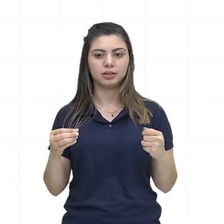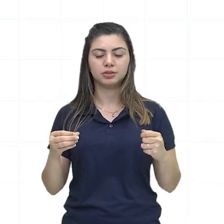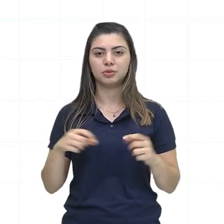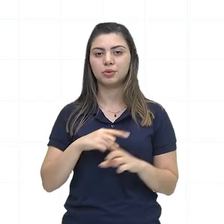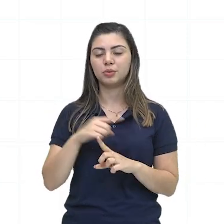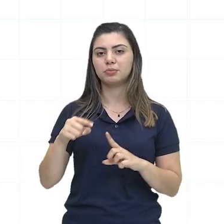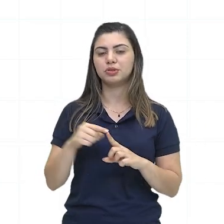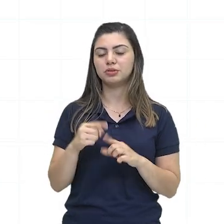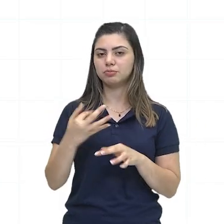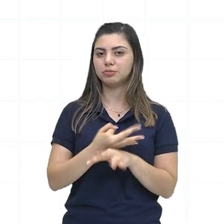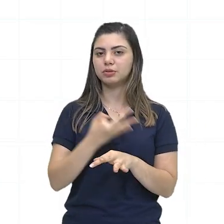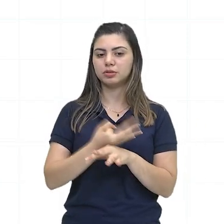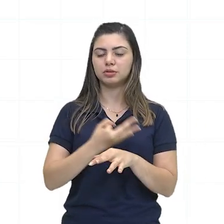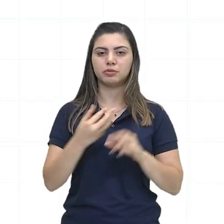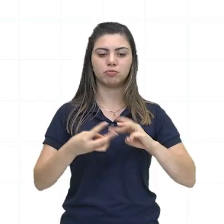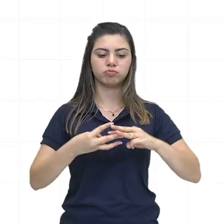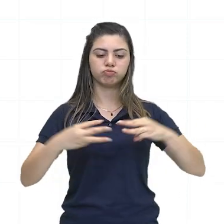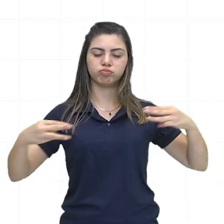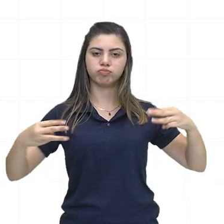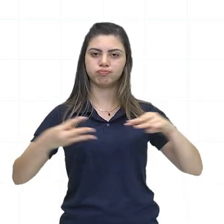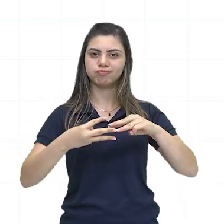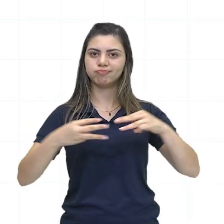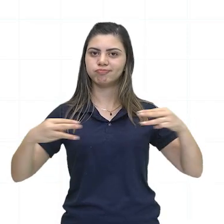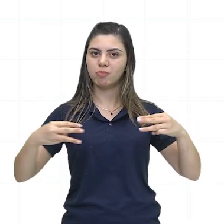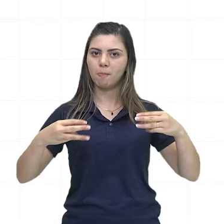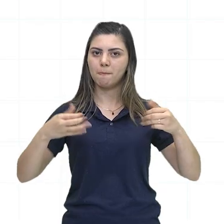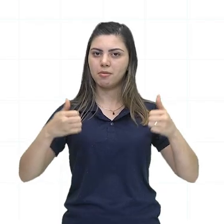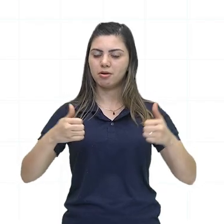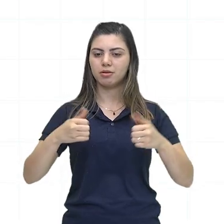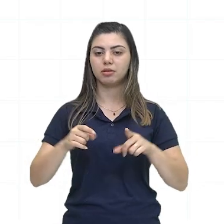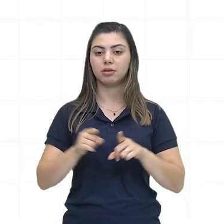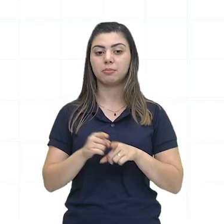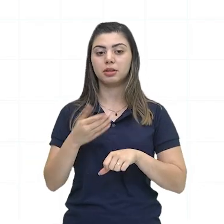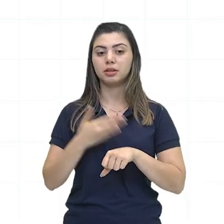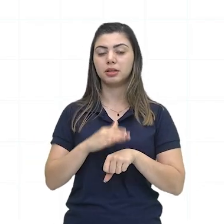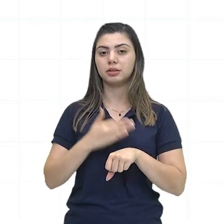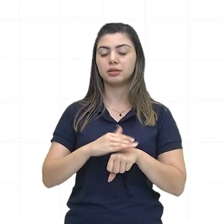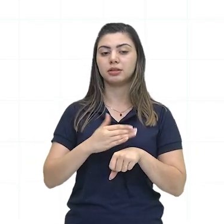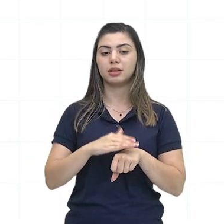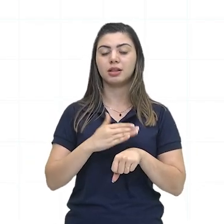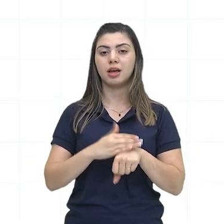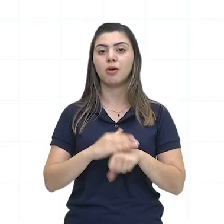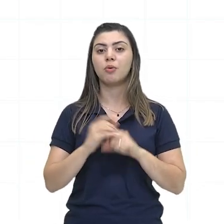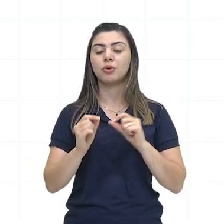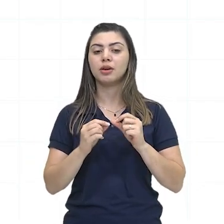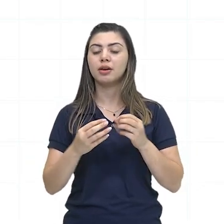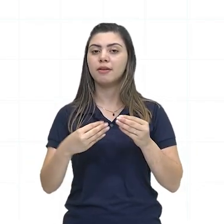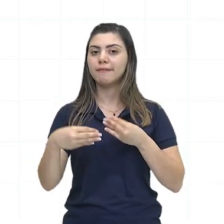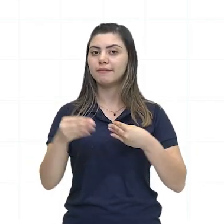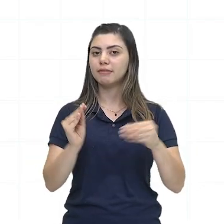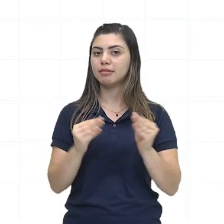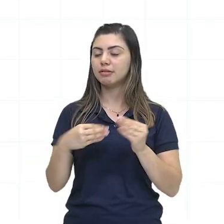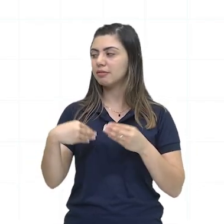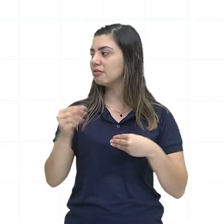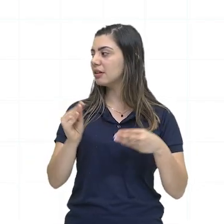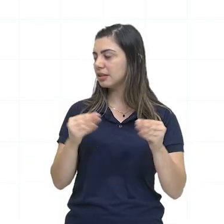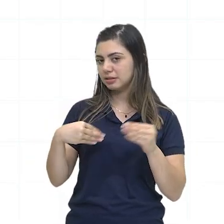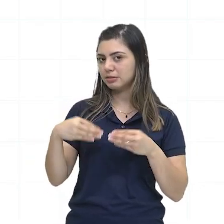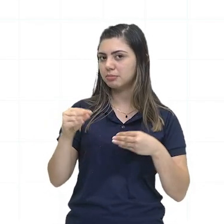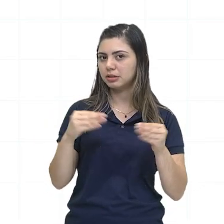resistência em relação ao nosso músculo, né? Nós temos exercícios de flexibilidade, que a gente conta aí com